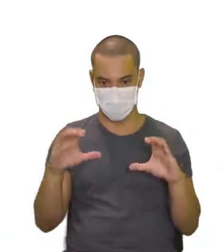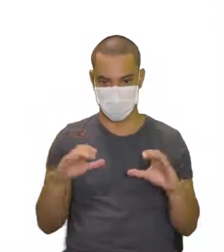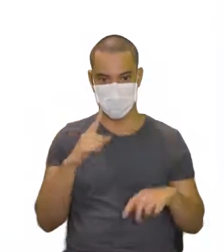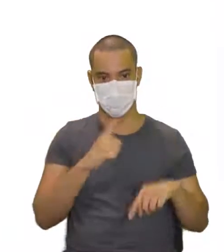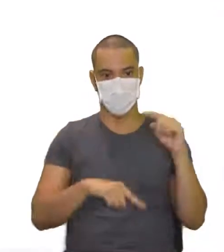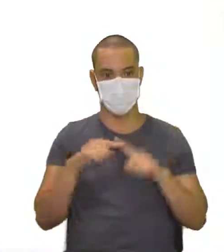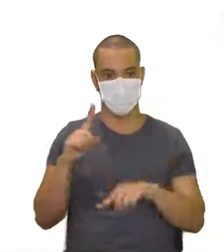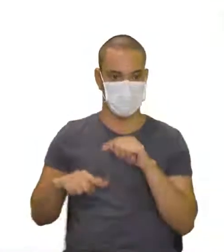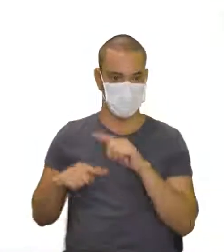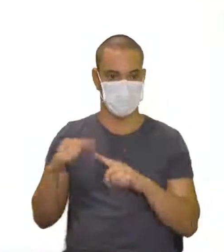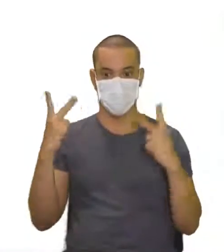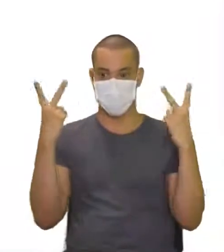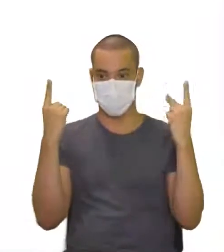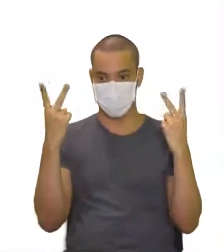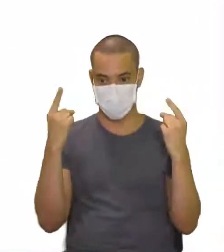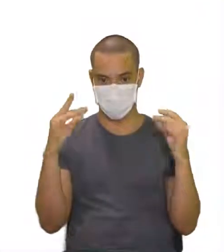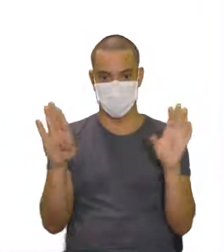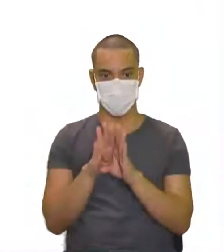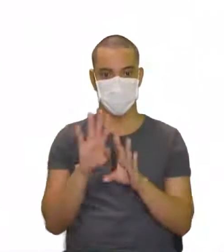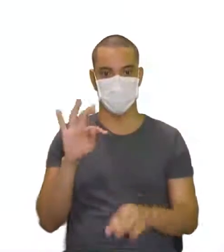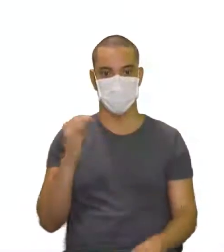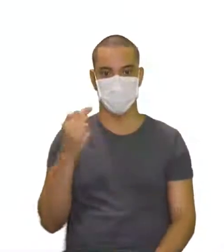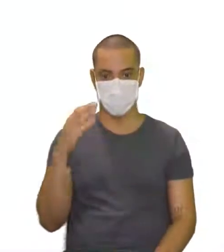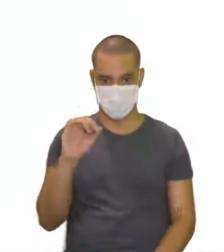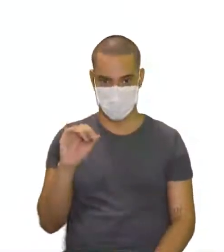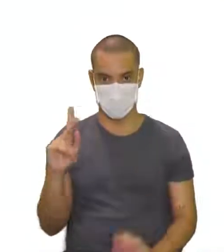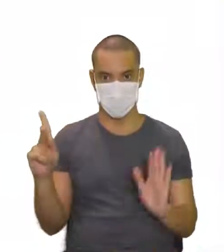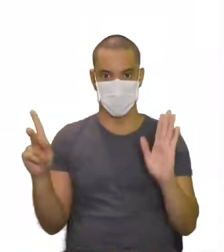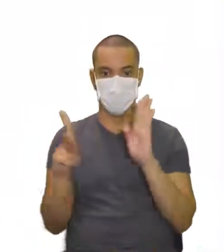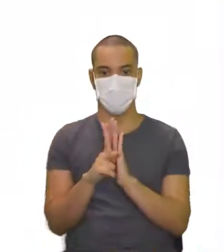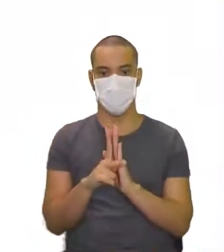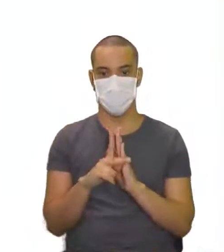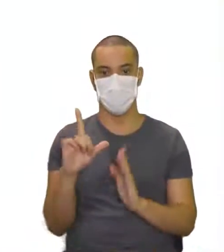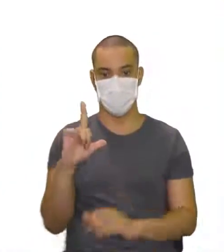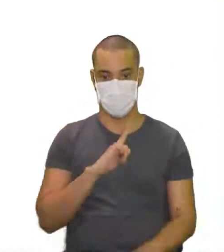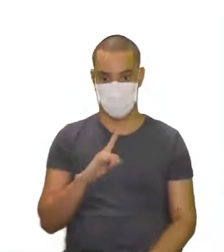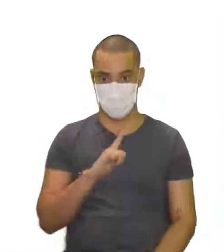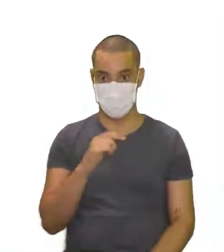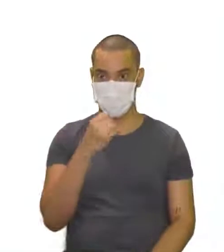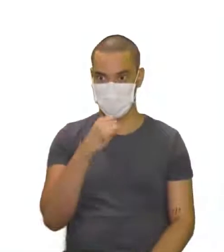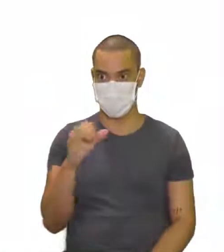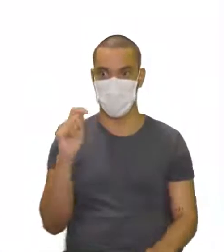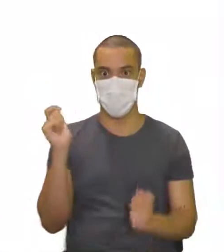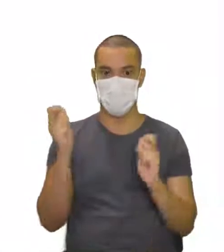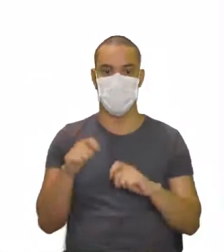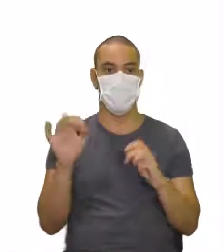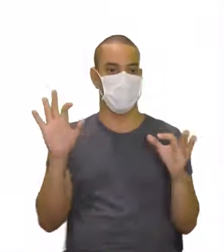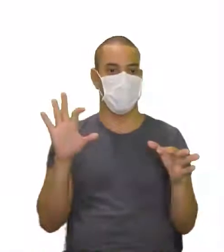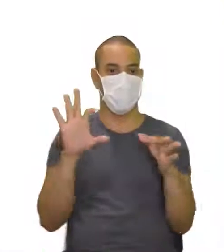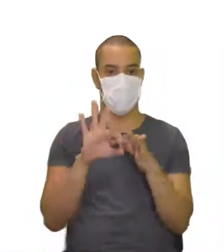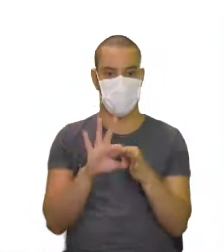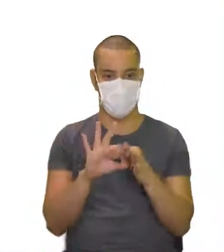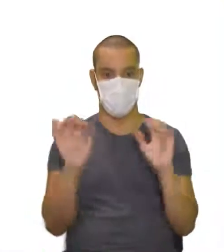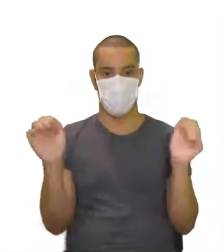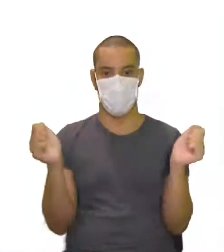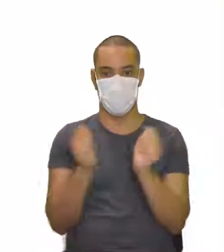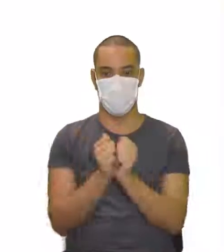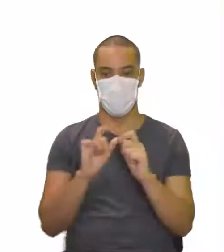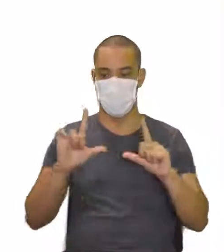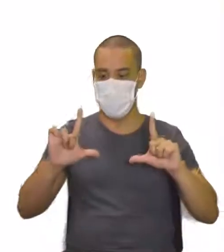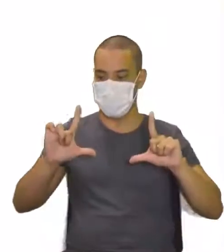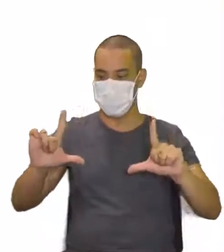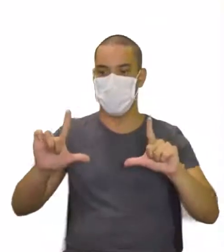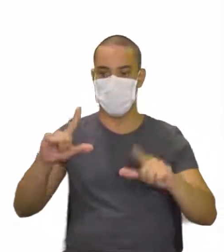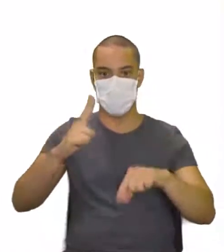equipamentos comuns. E a tensão, a corrente que passa e a potência desse aparelho pode estar relacionado aí naquelas etiquetas que